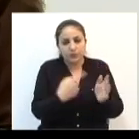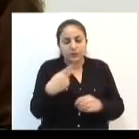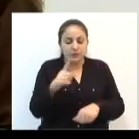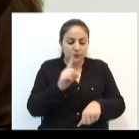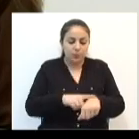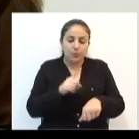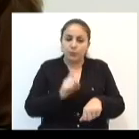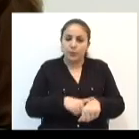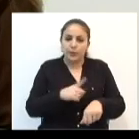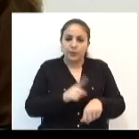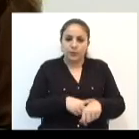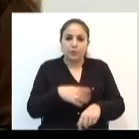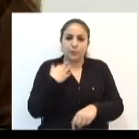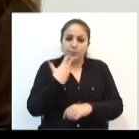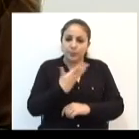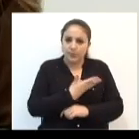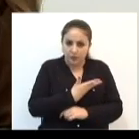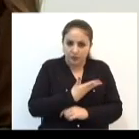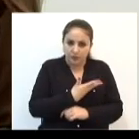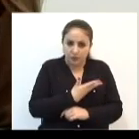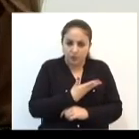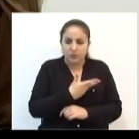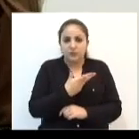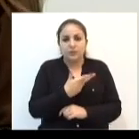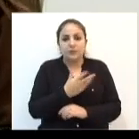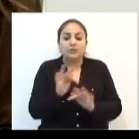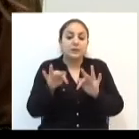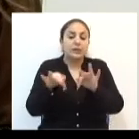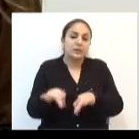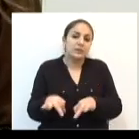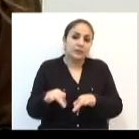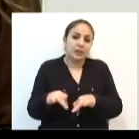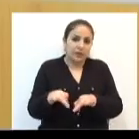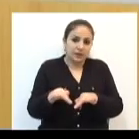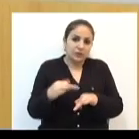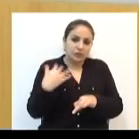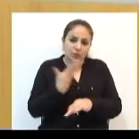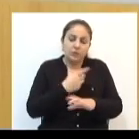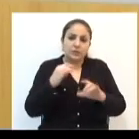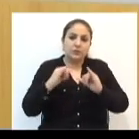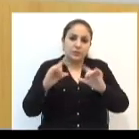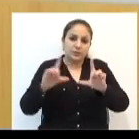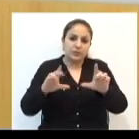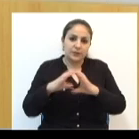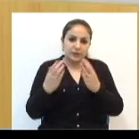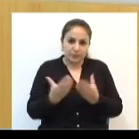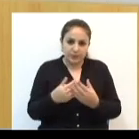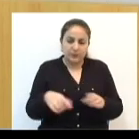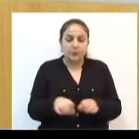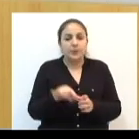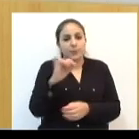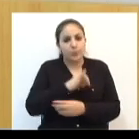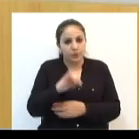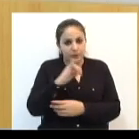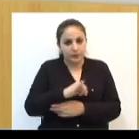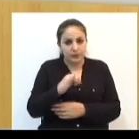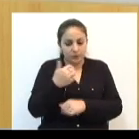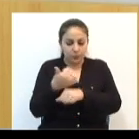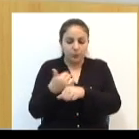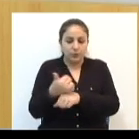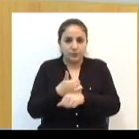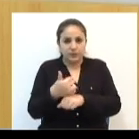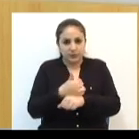neste momento então para a gente se despedir deste segundo bloco do nosso telejornal? Acho que o importante é o agricultor entender,